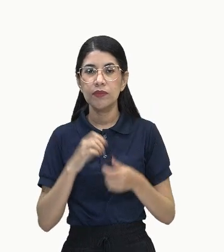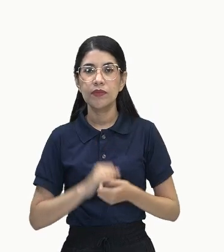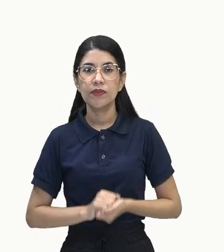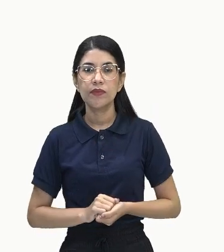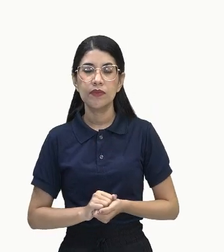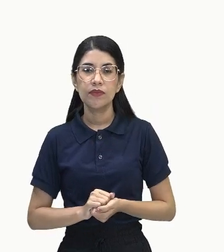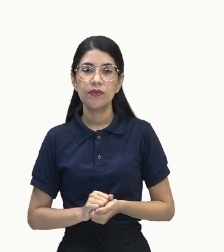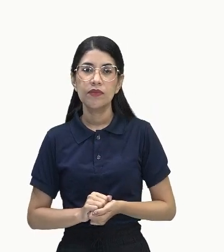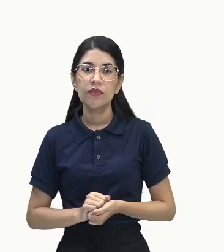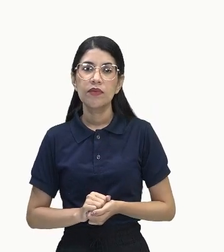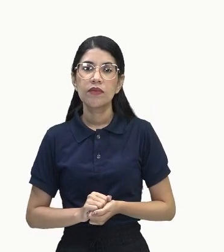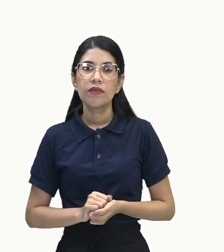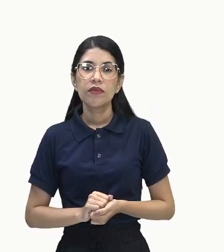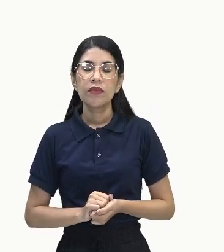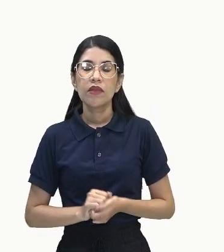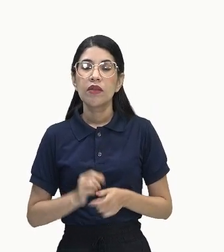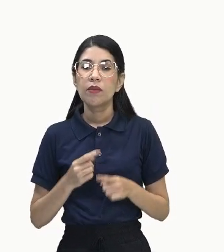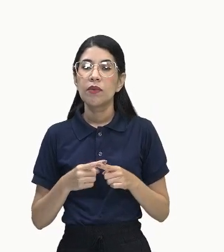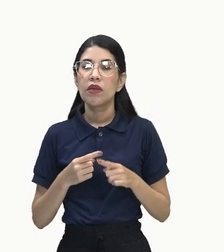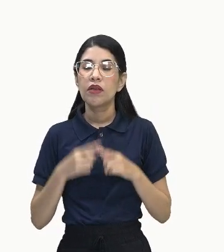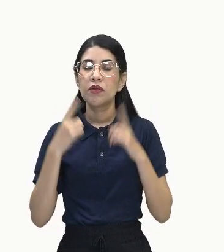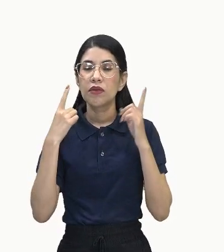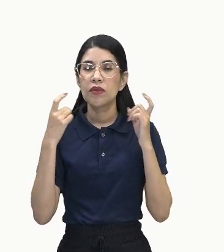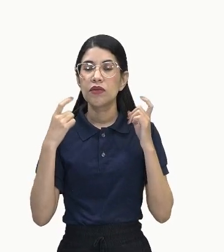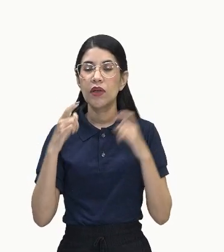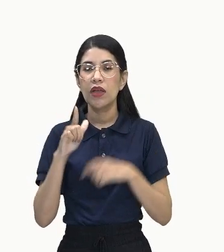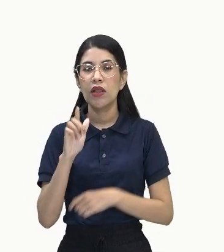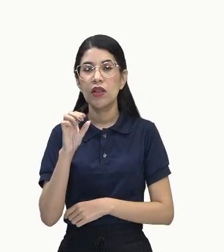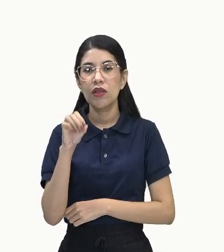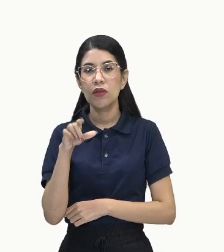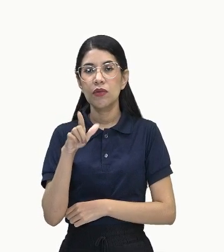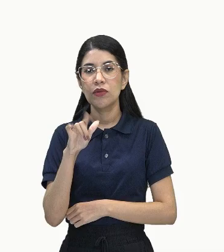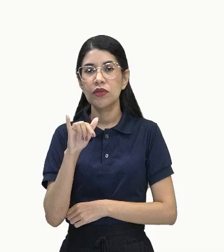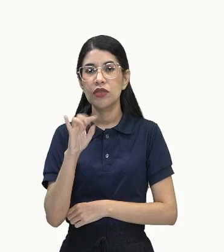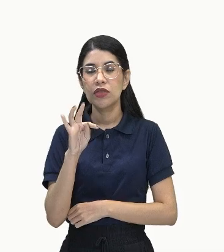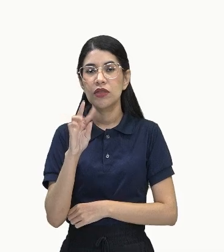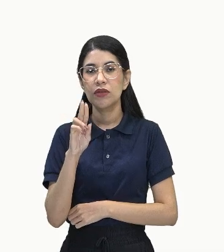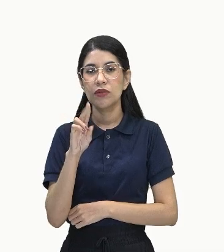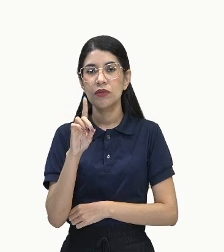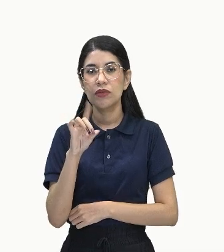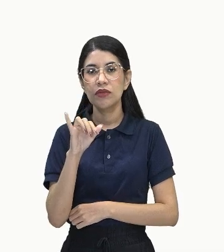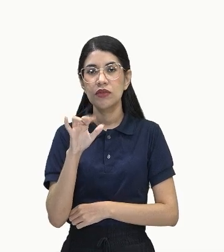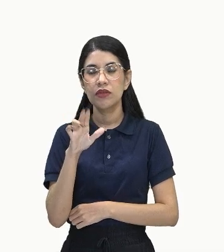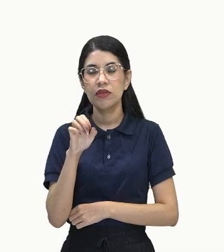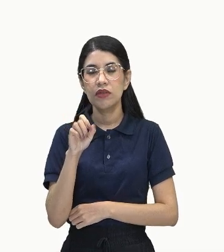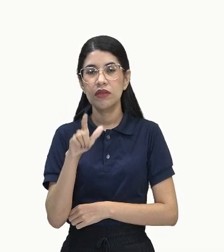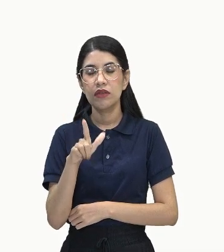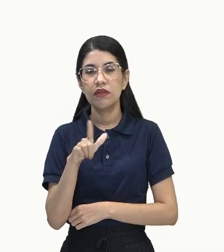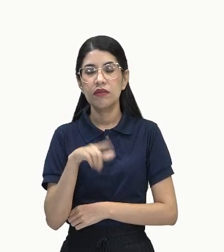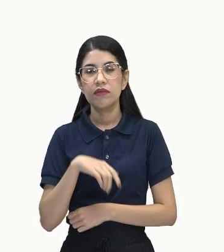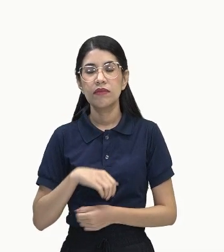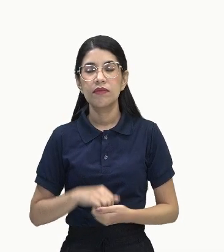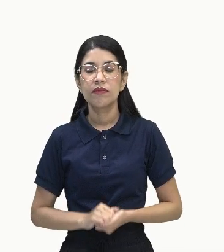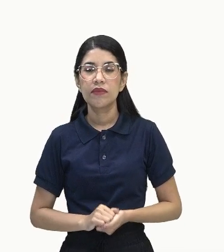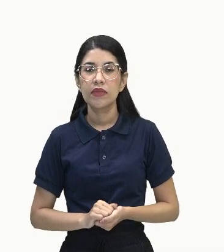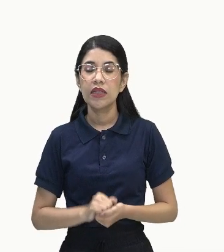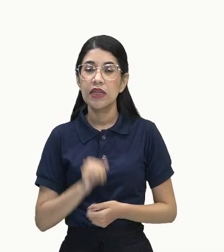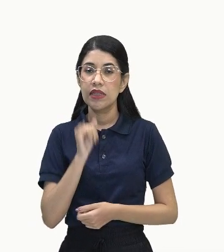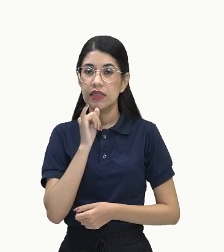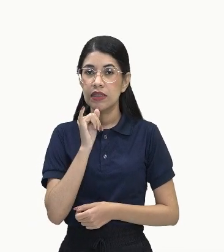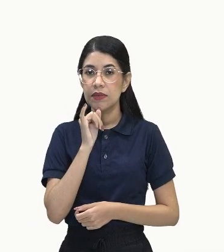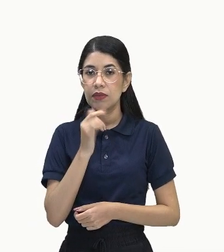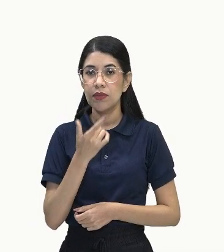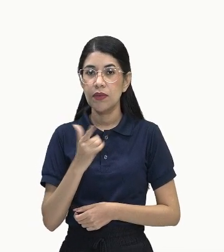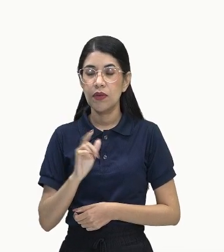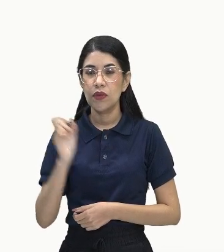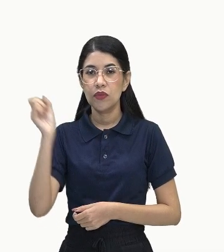polarização. Por quê? Porque o som é uma onda longitudinal, não é uma onda transversal. A luz do Sol é